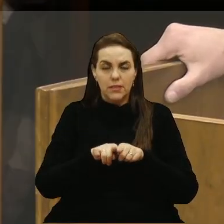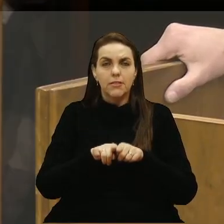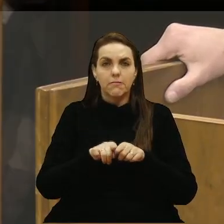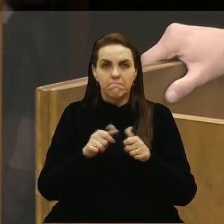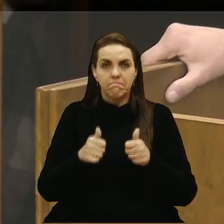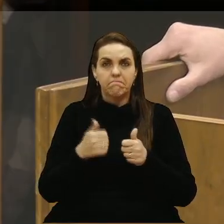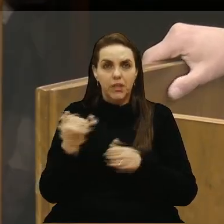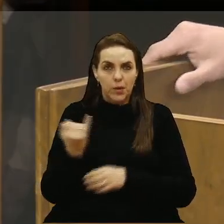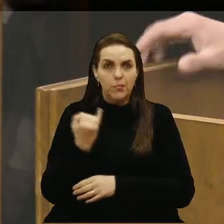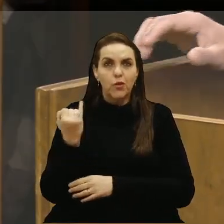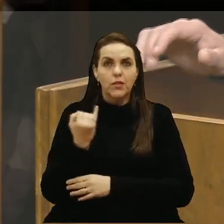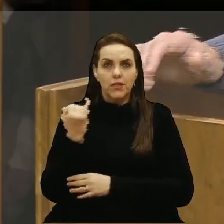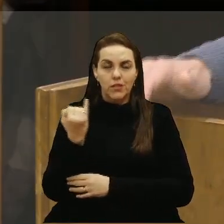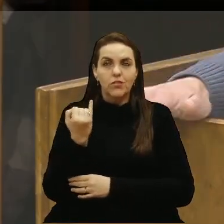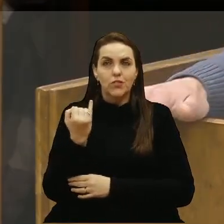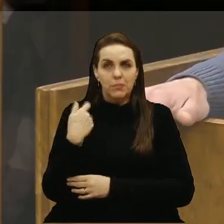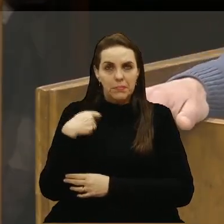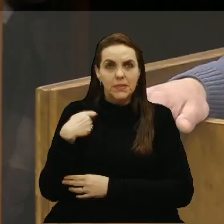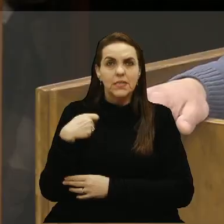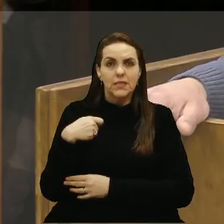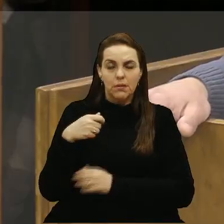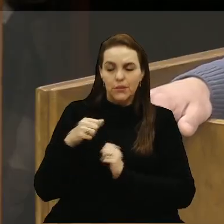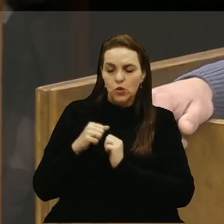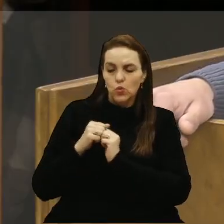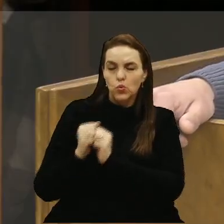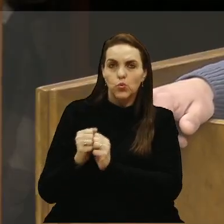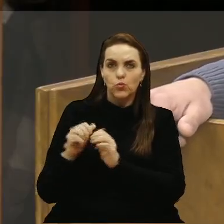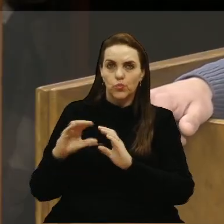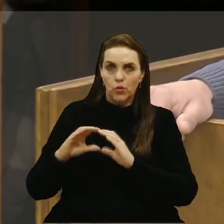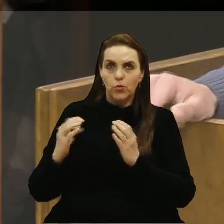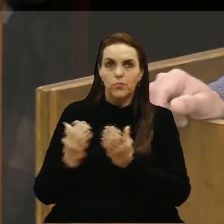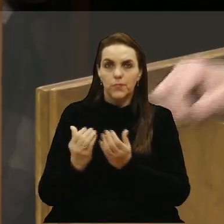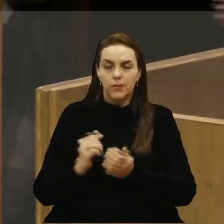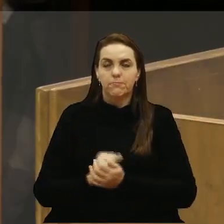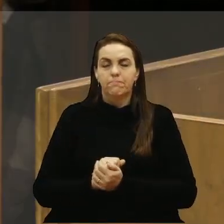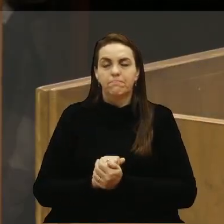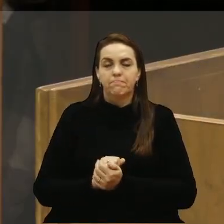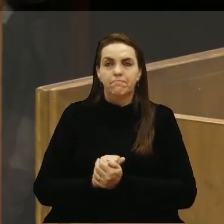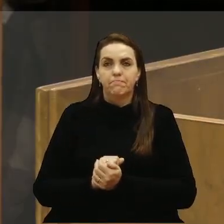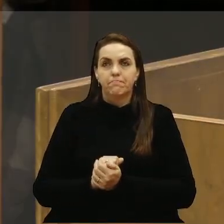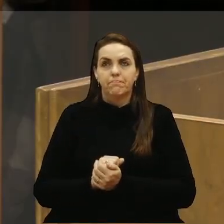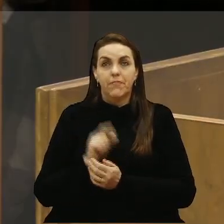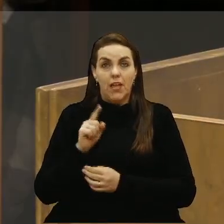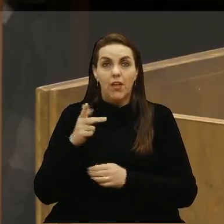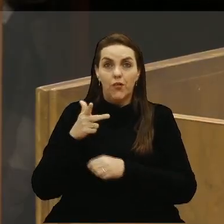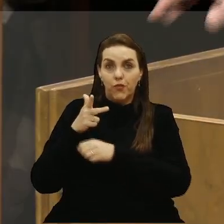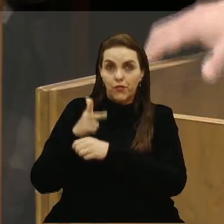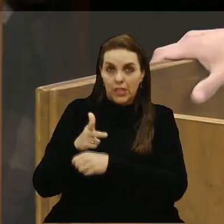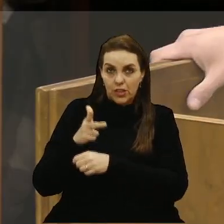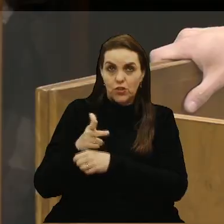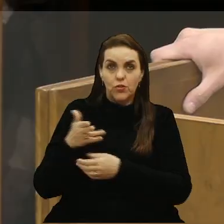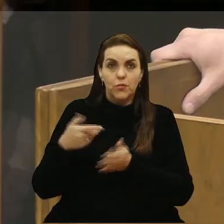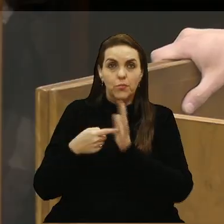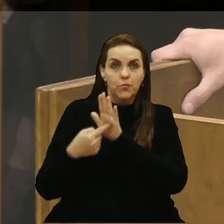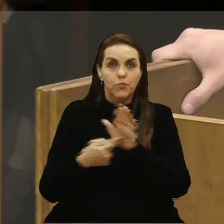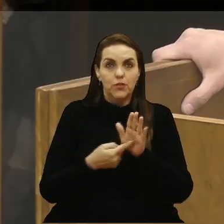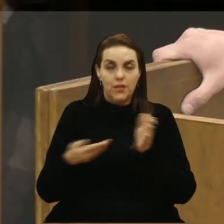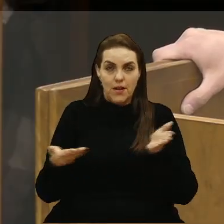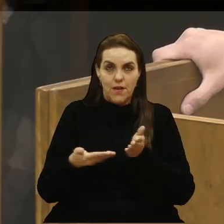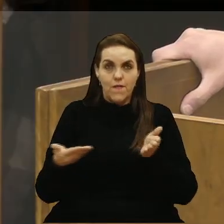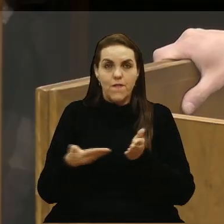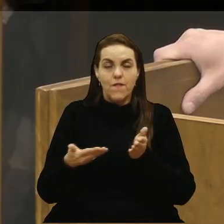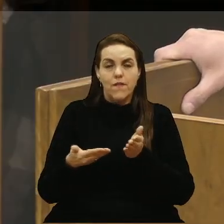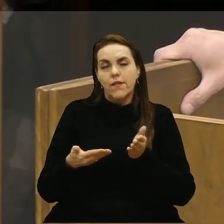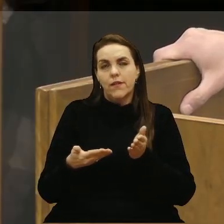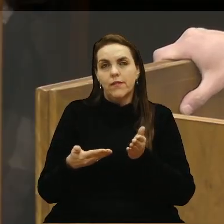gente precisa estar junto das comunidades. E esse vídeo que iremos exibir agora é uma amostra